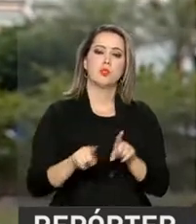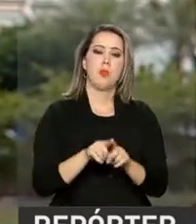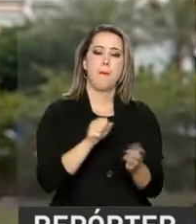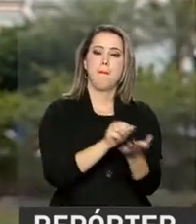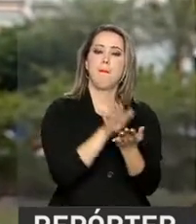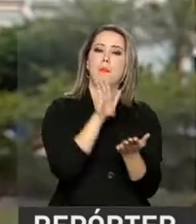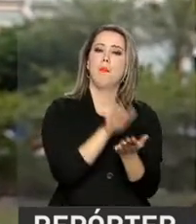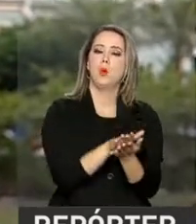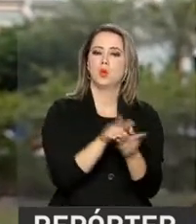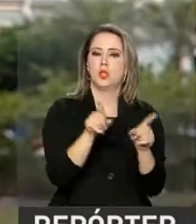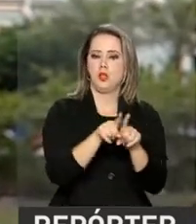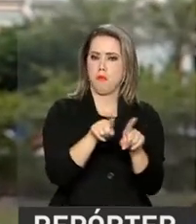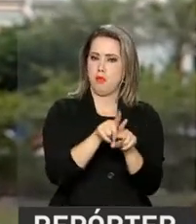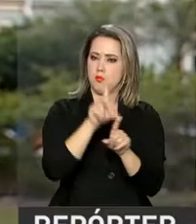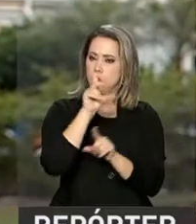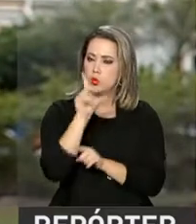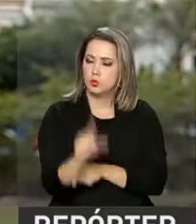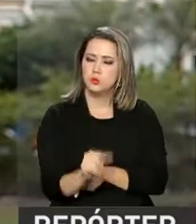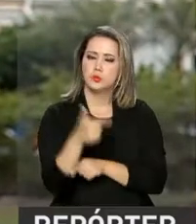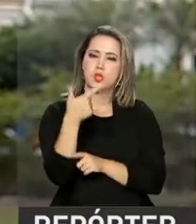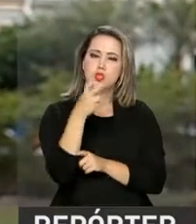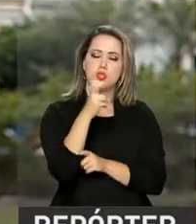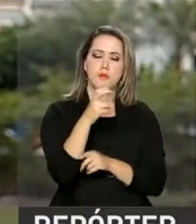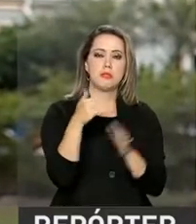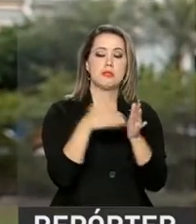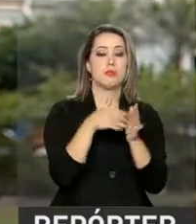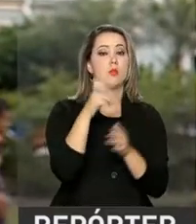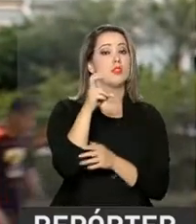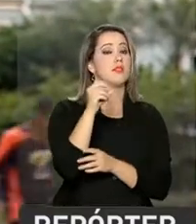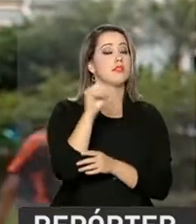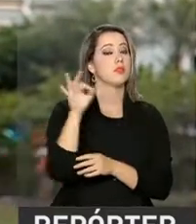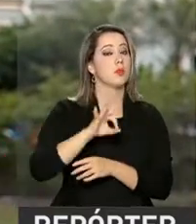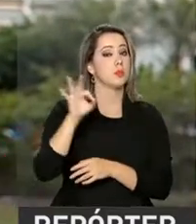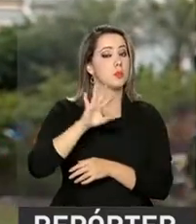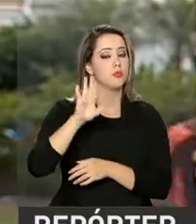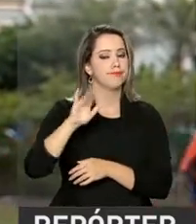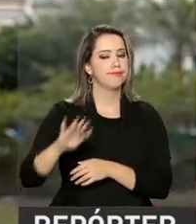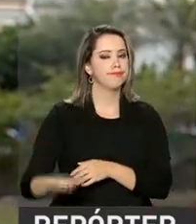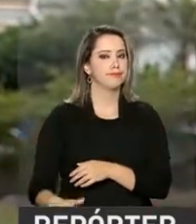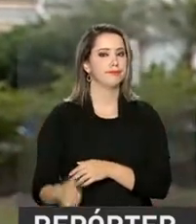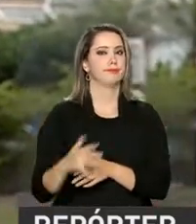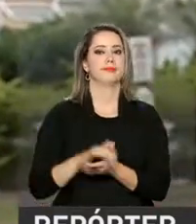temos um desconto aí que varia de 25% a 50% de desconto.